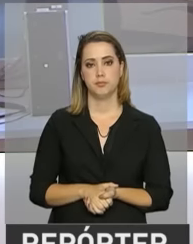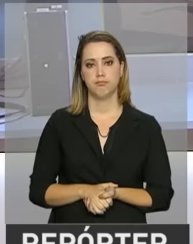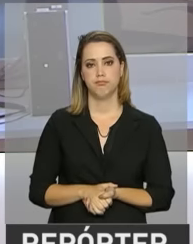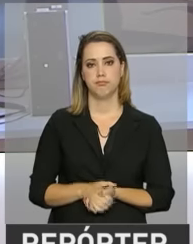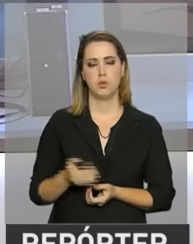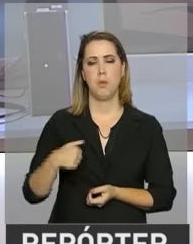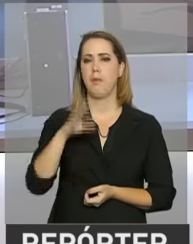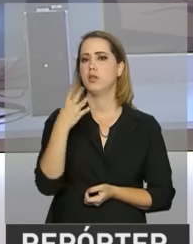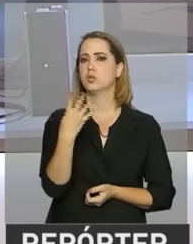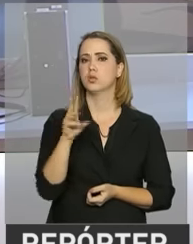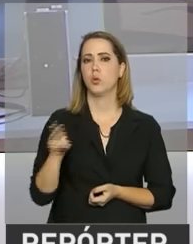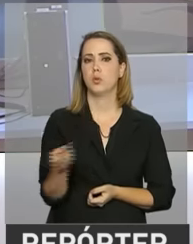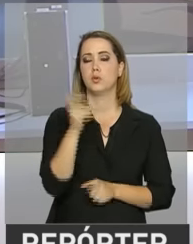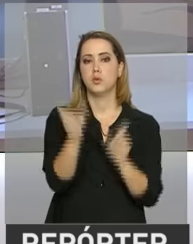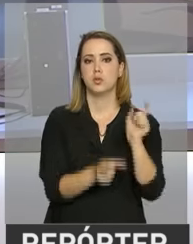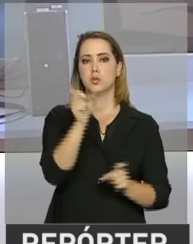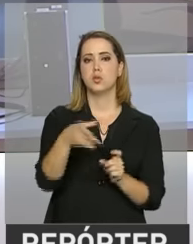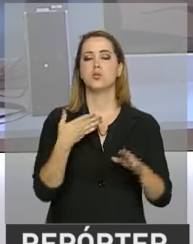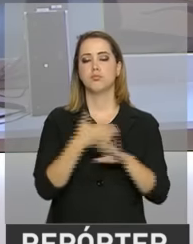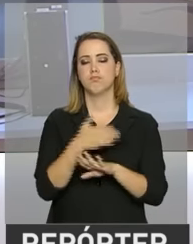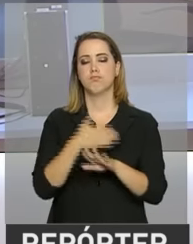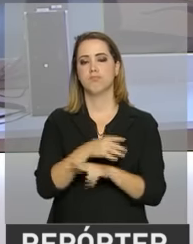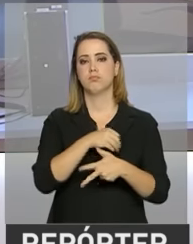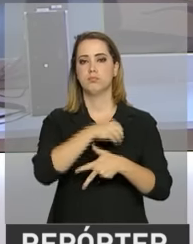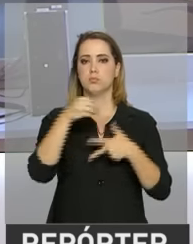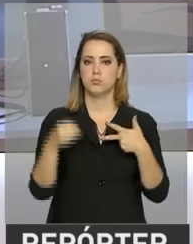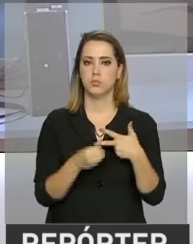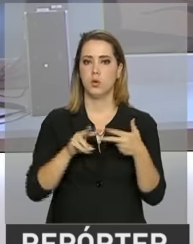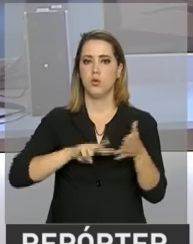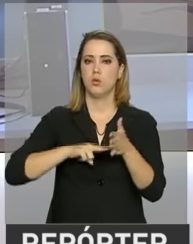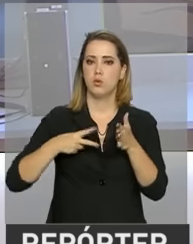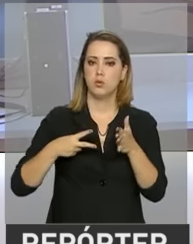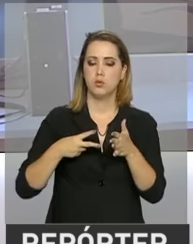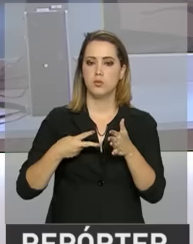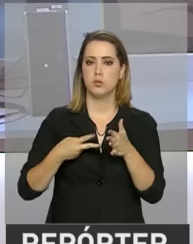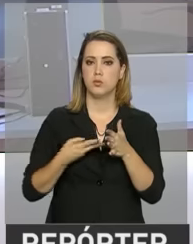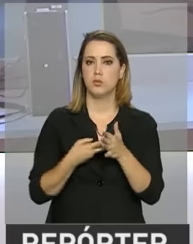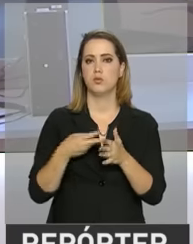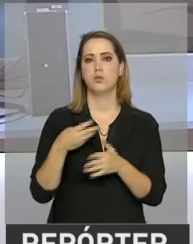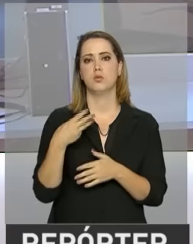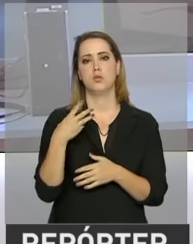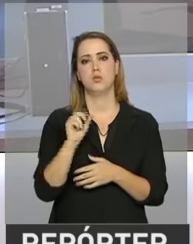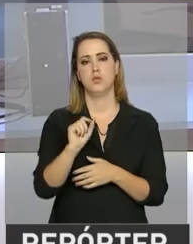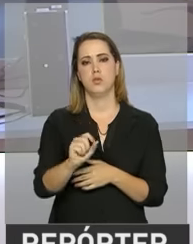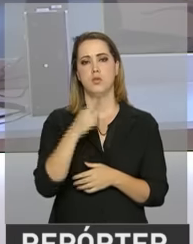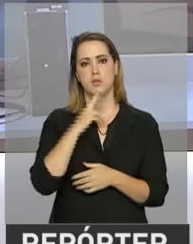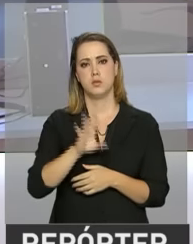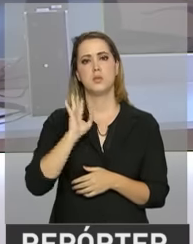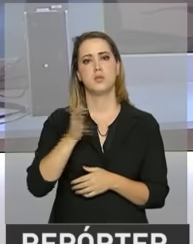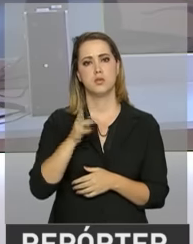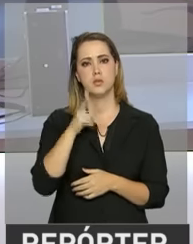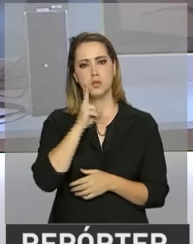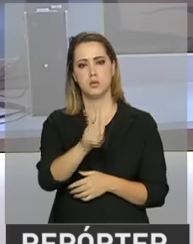mais de 4 milhões de estudantes já acessaram as notas do ENEM Isso significa que os resultados já foram